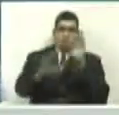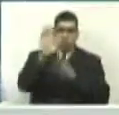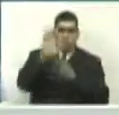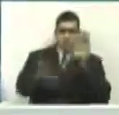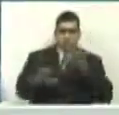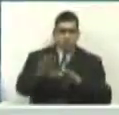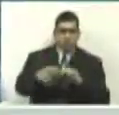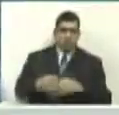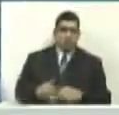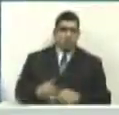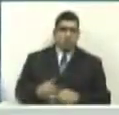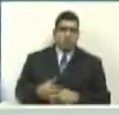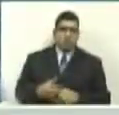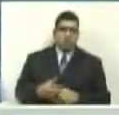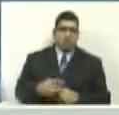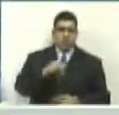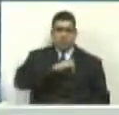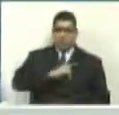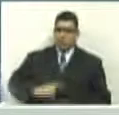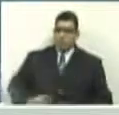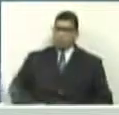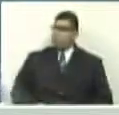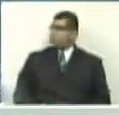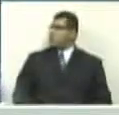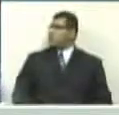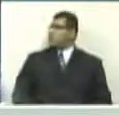corrente líquida, deputado Zé Ricardo, de